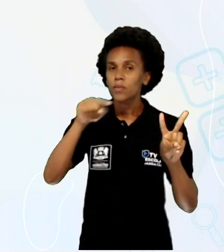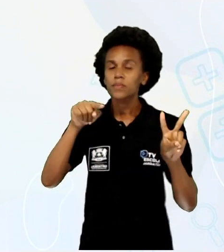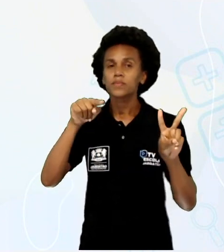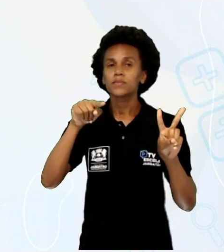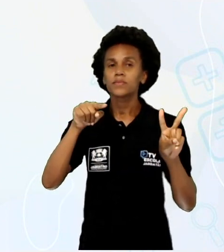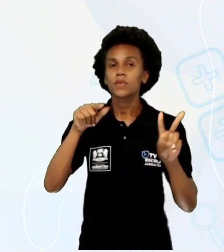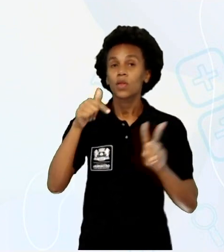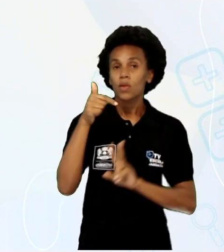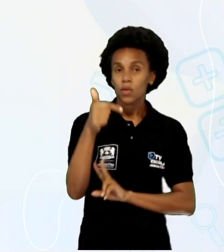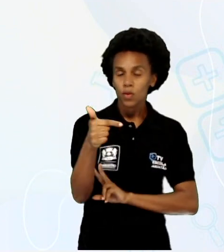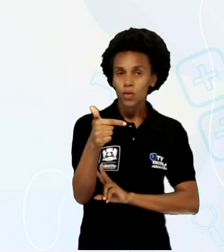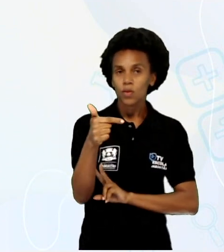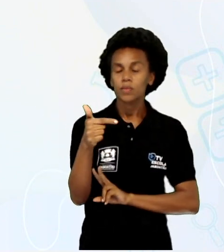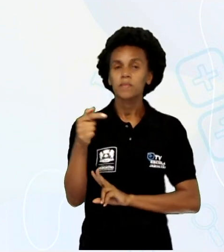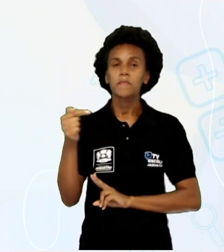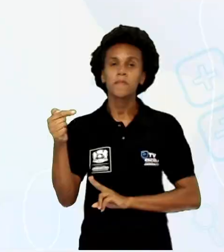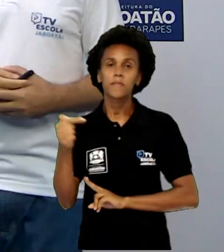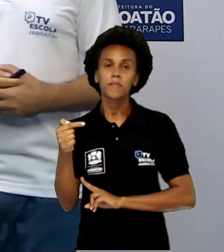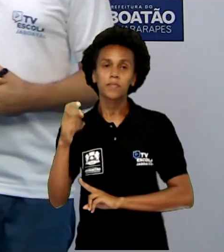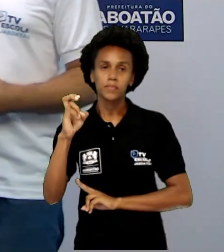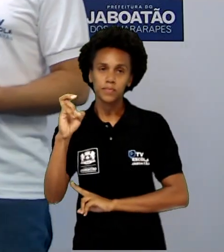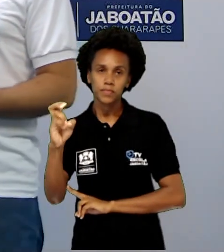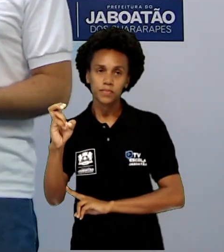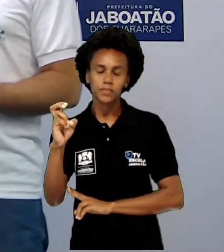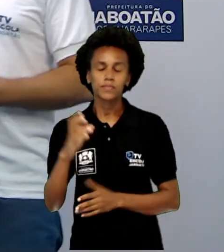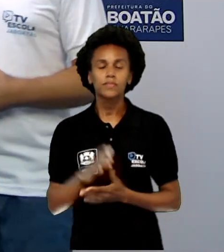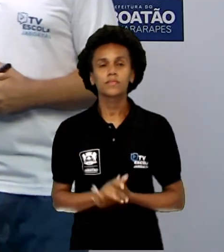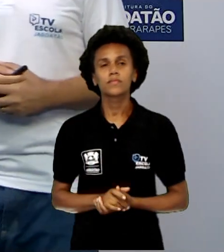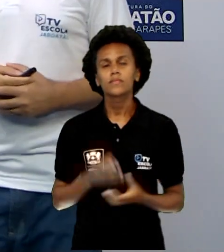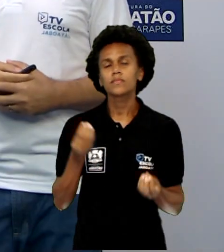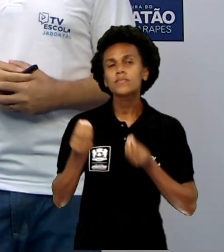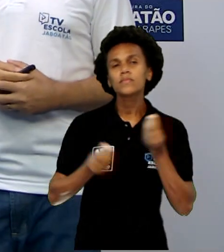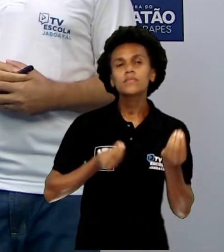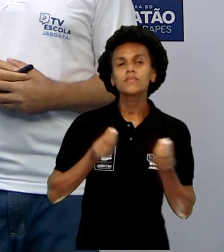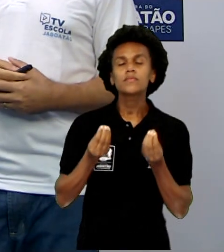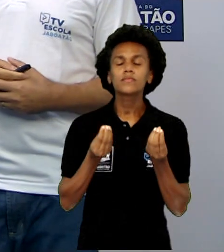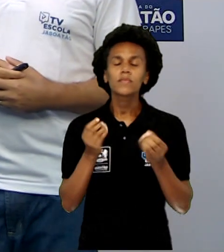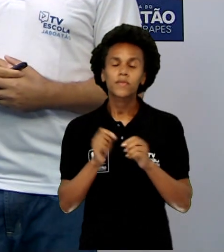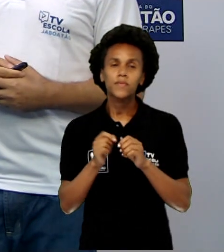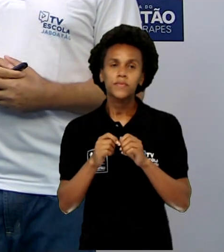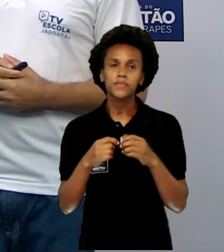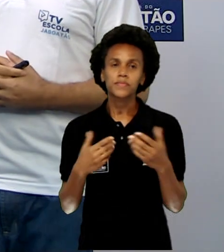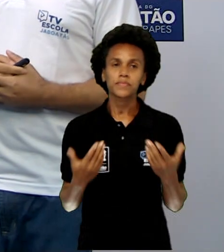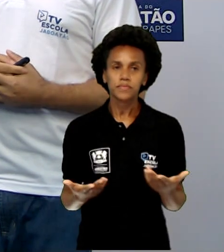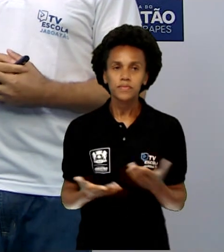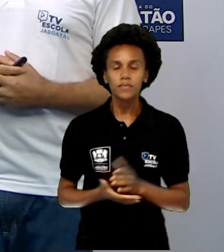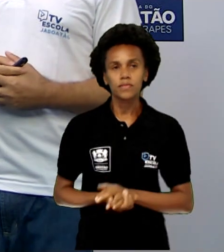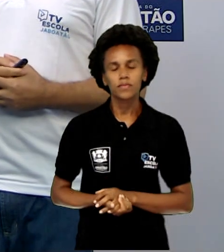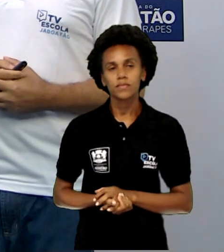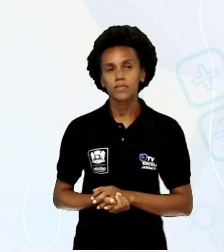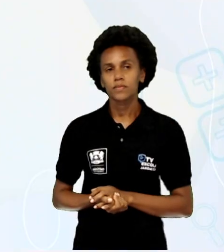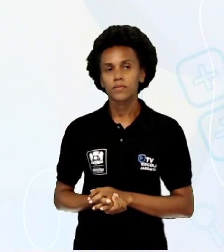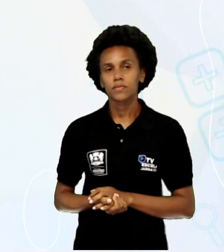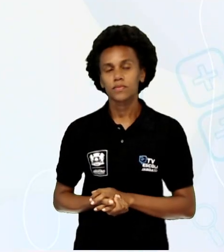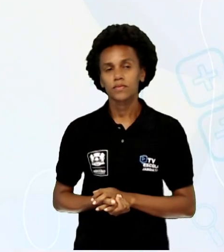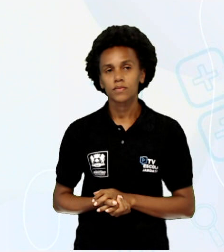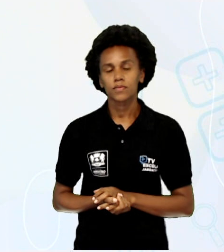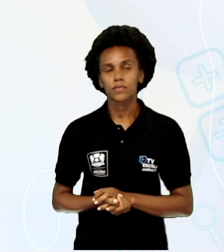e menos 5. Como é que a gente vai fazer isso então, hein? Olha, se eu pegar a minha